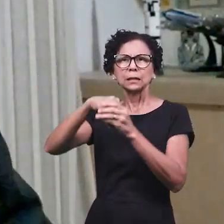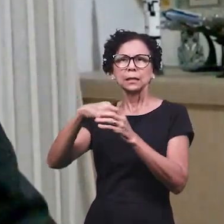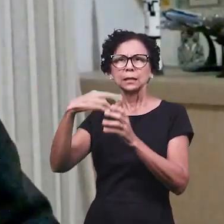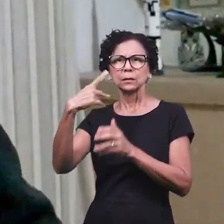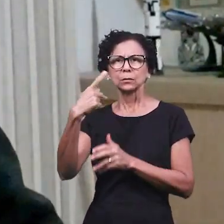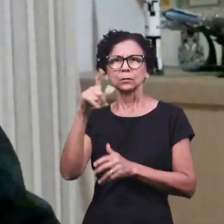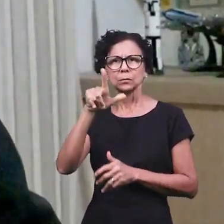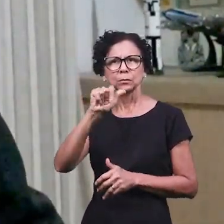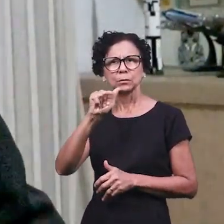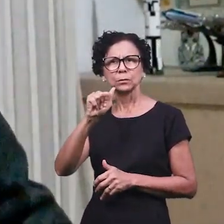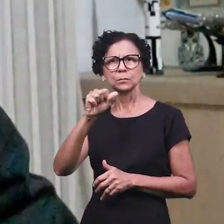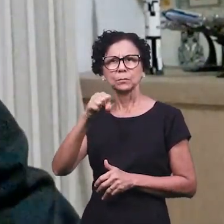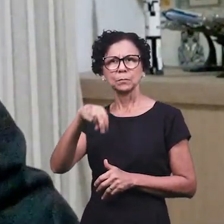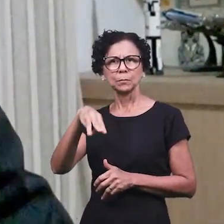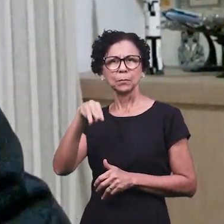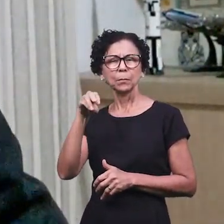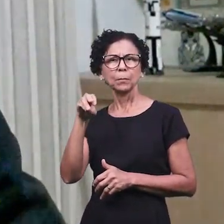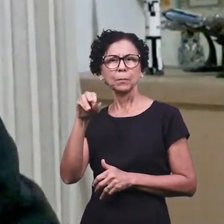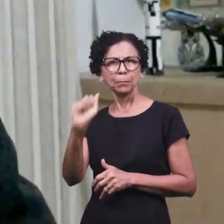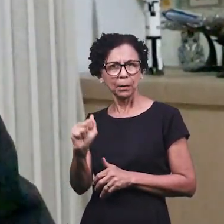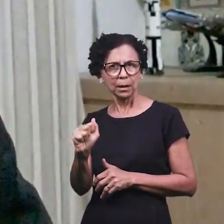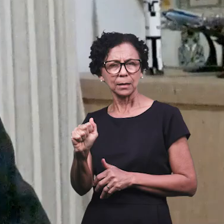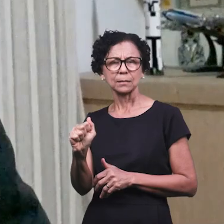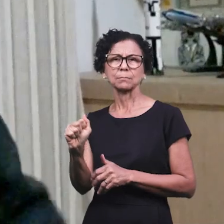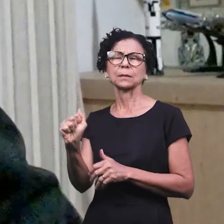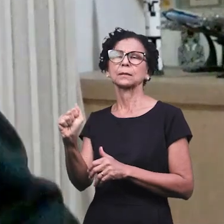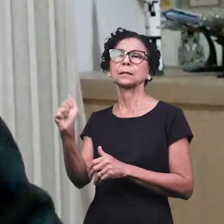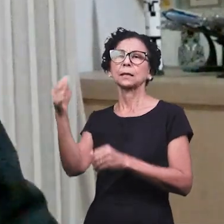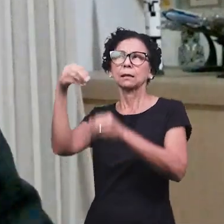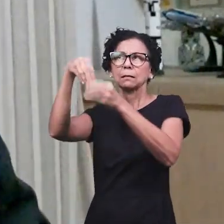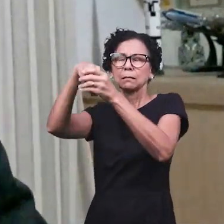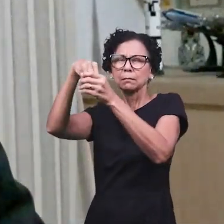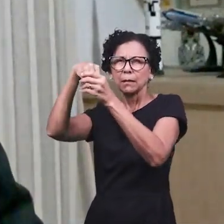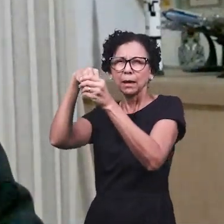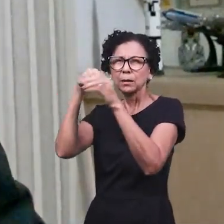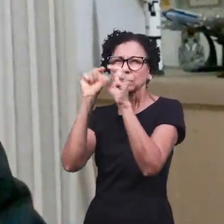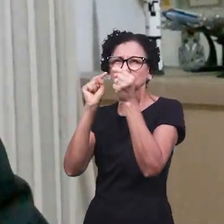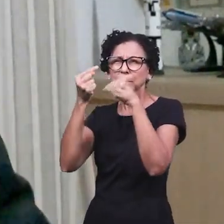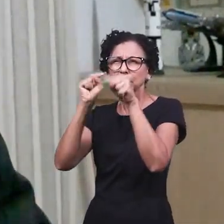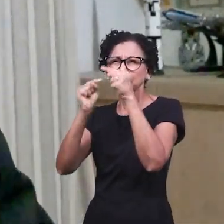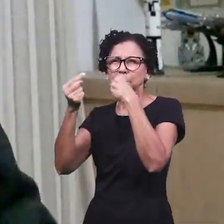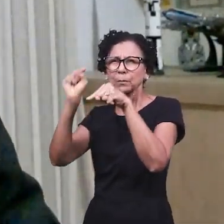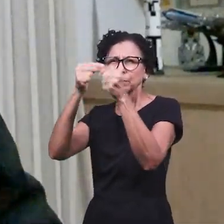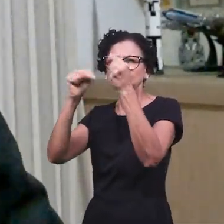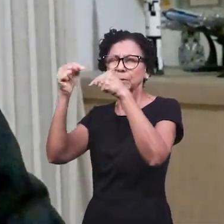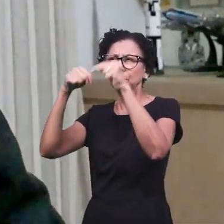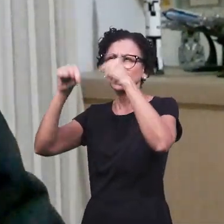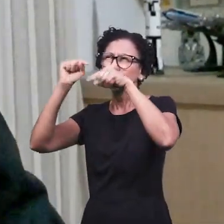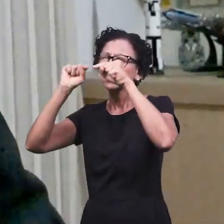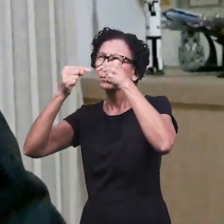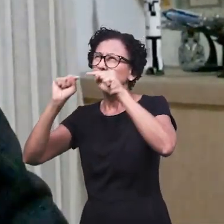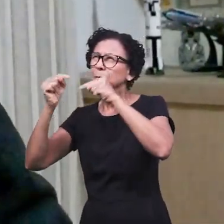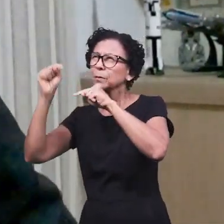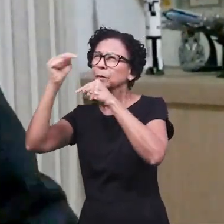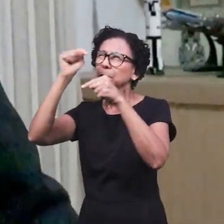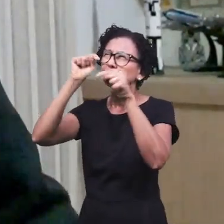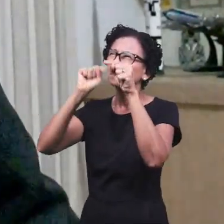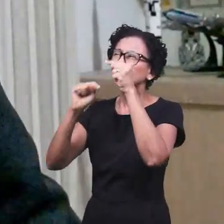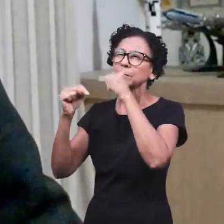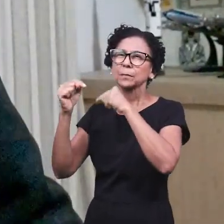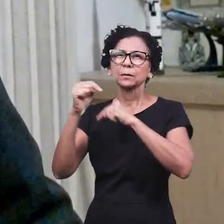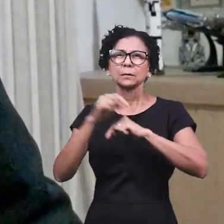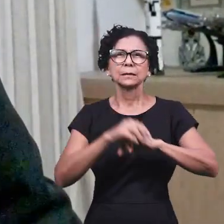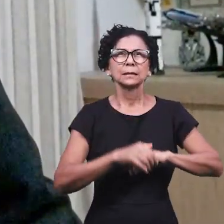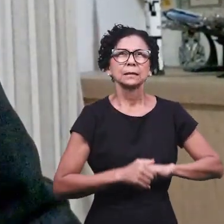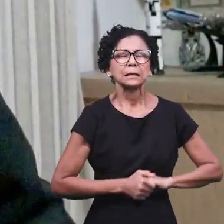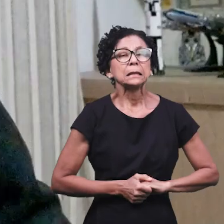partículas carregadas, uma espécie de um gás com partículas, né, carregadas. E vimos alguns fenômenos